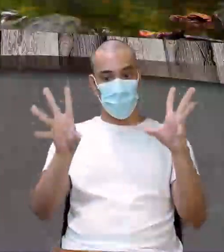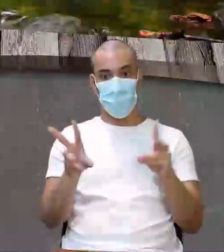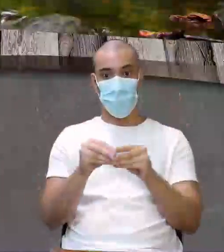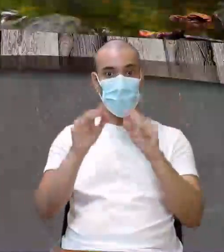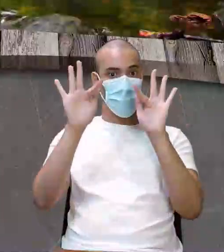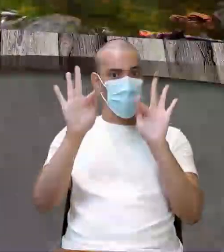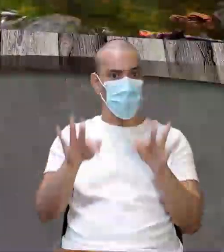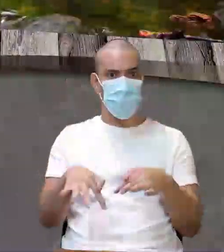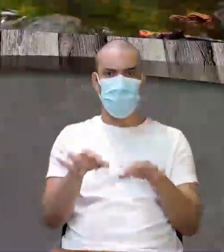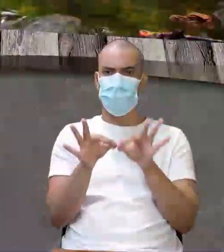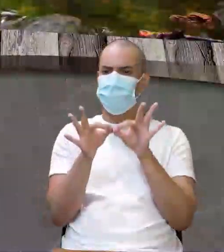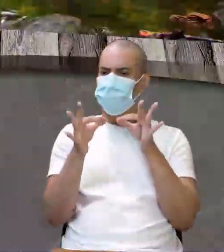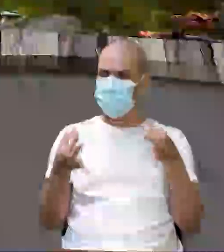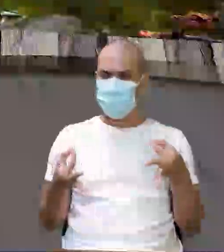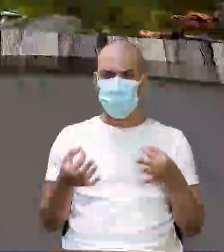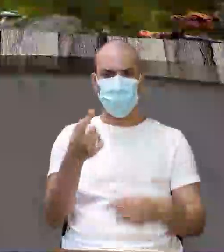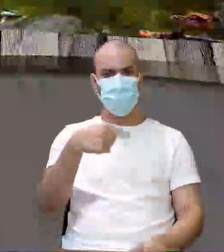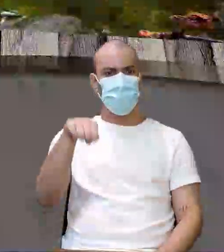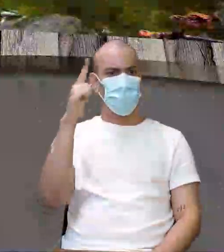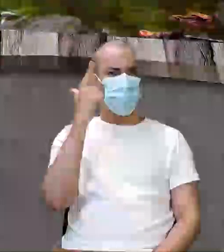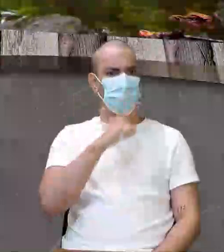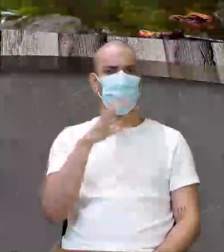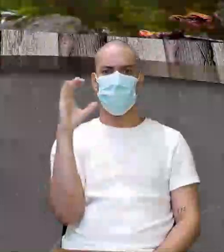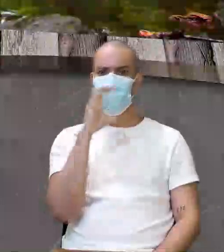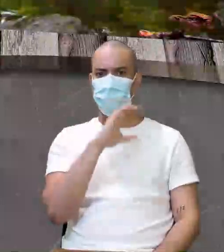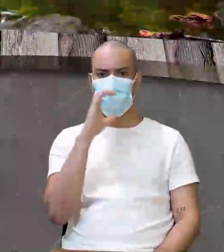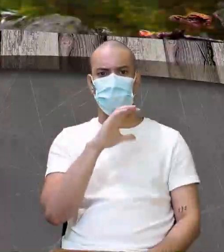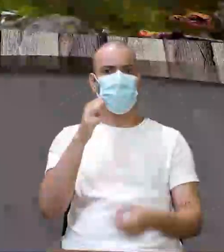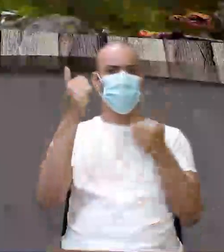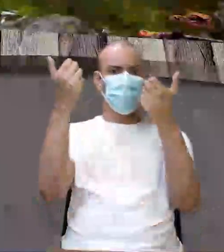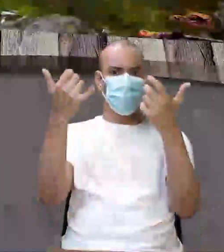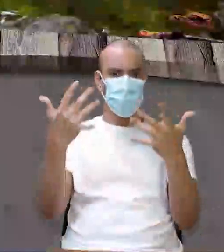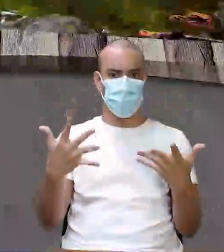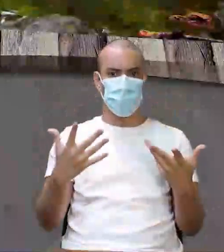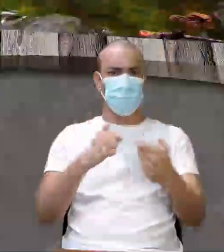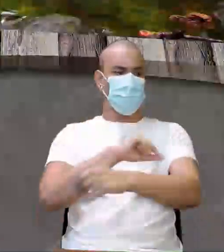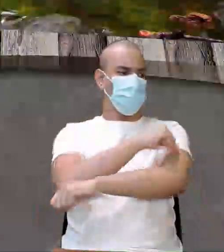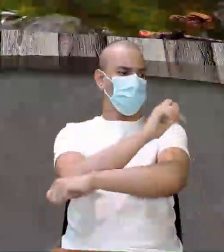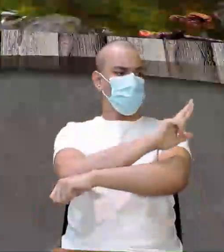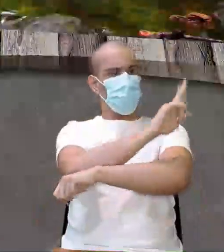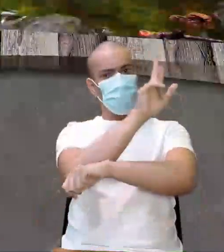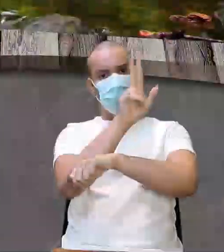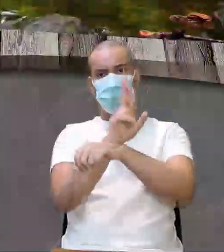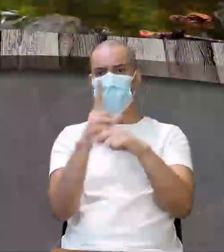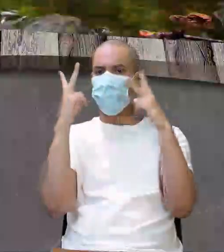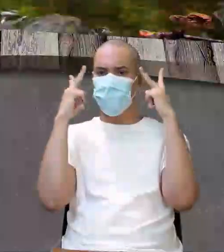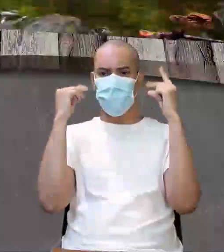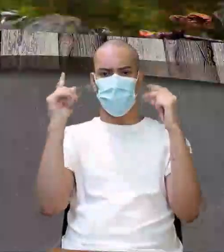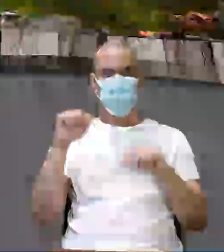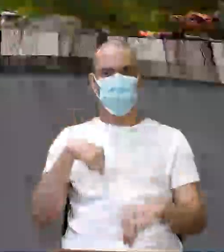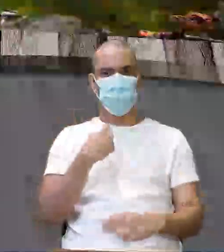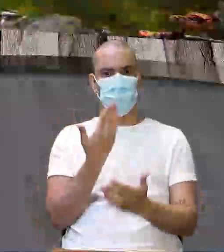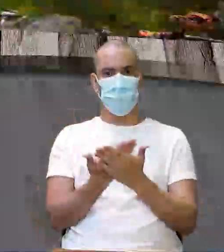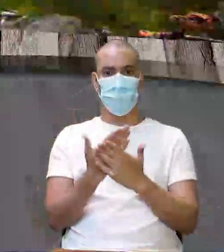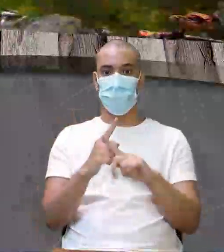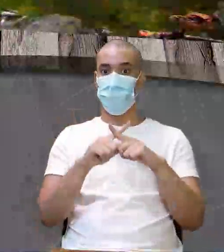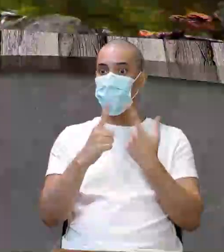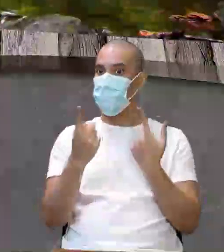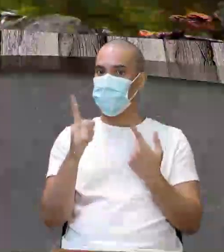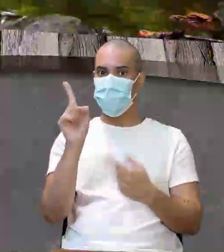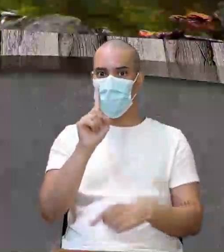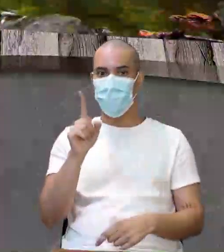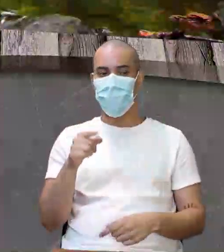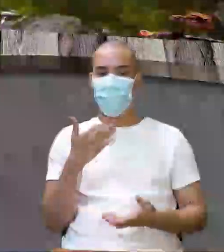uma atividade curtinha, simples, rápida, falando de ecologia, que é um assunto muito tranquilo da gente tratar, porém não